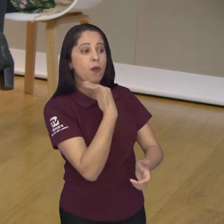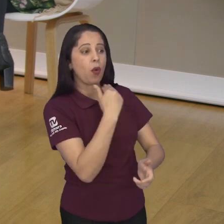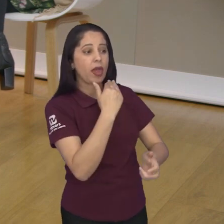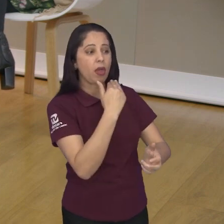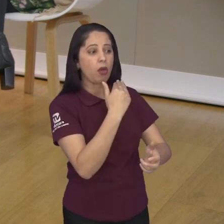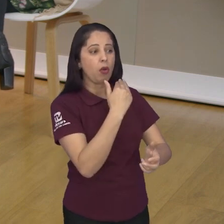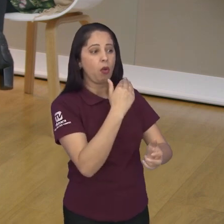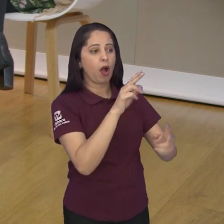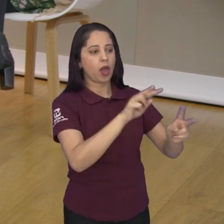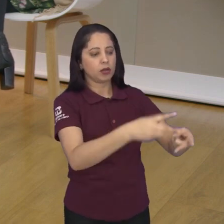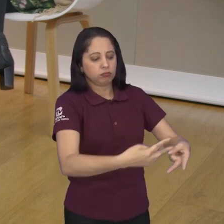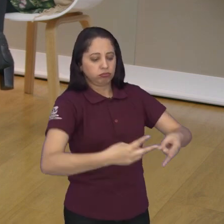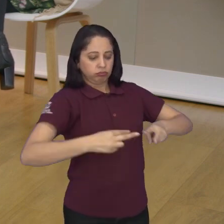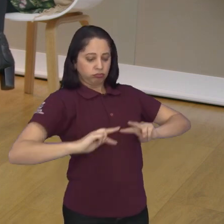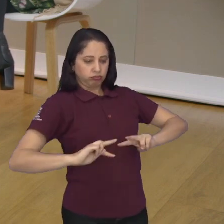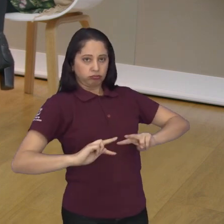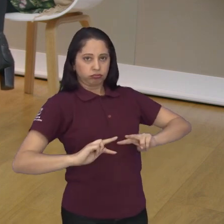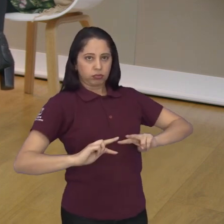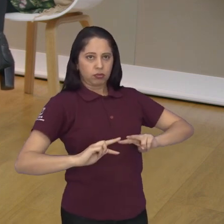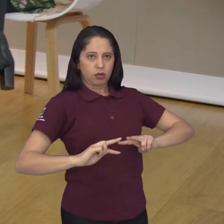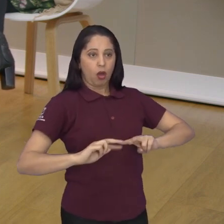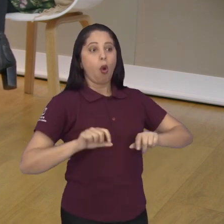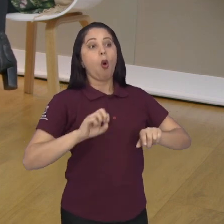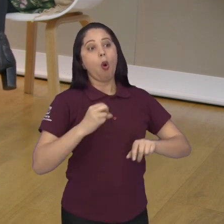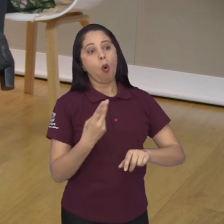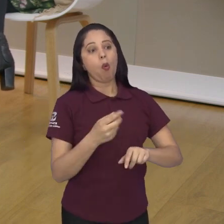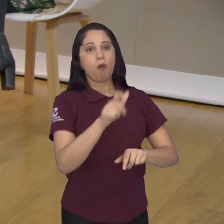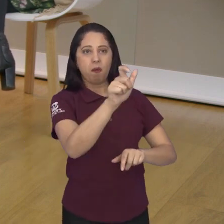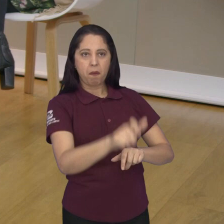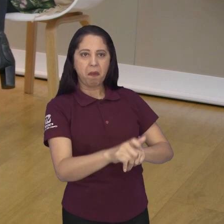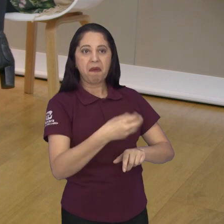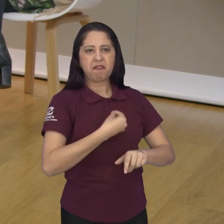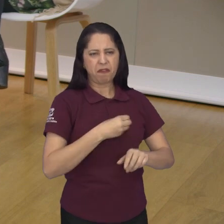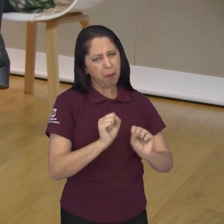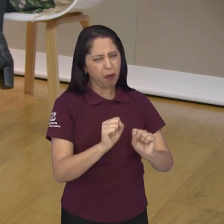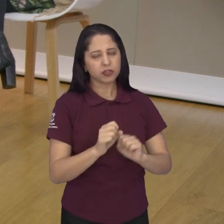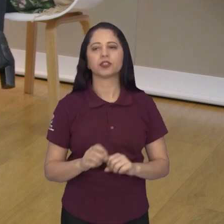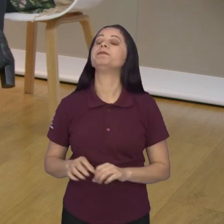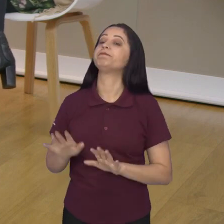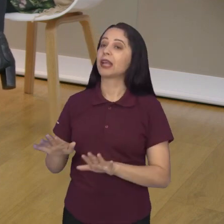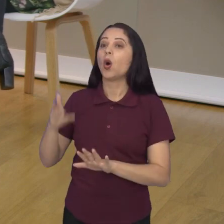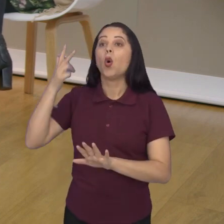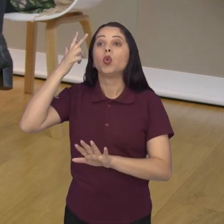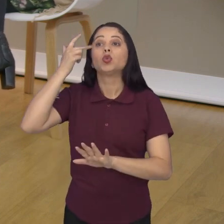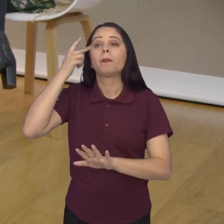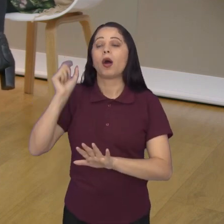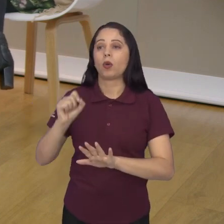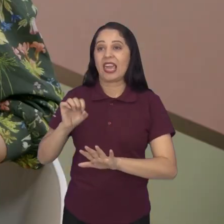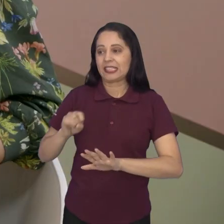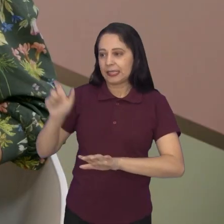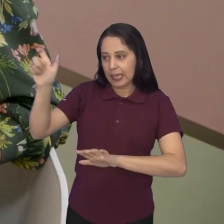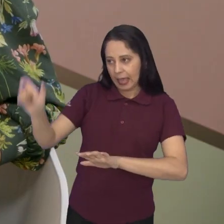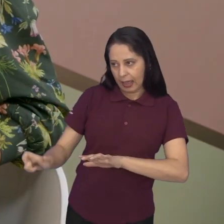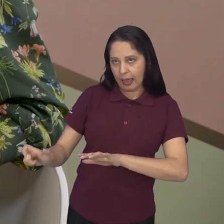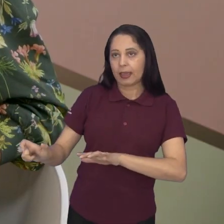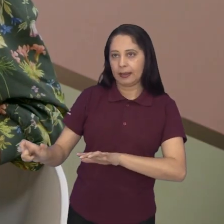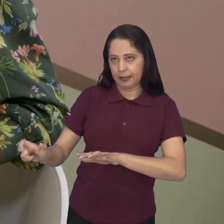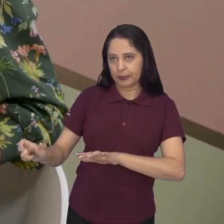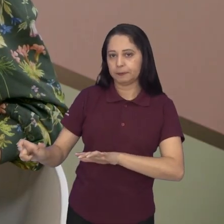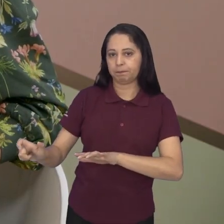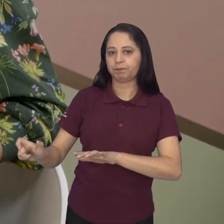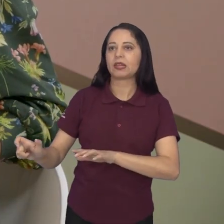que já faleceu, né? Quais são essas diferenças desses transplantes? O mais comum, quando o paciente é candidato a entrar na